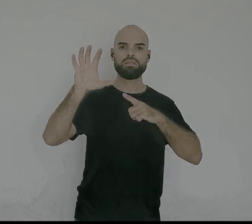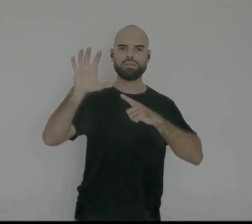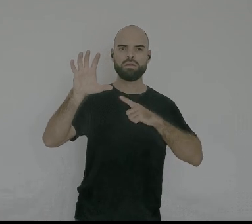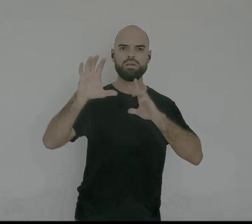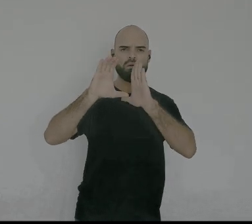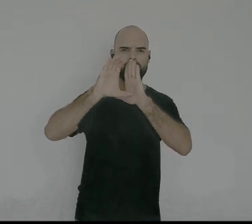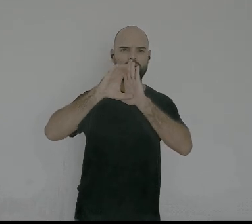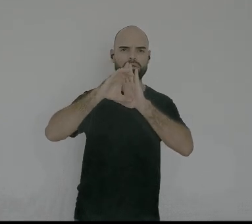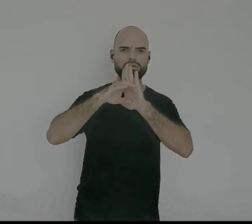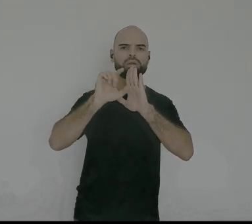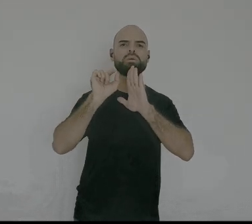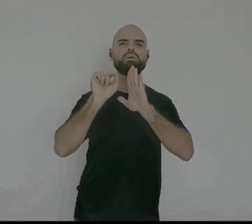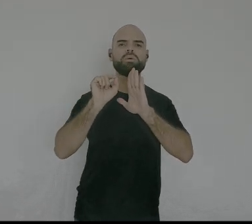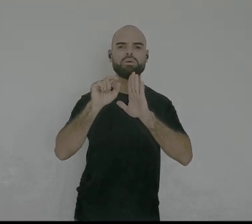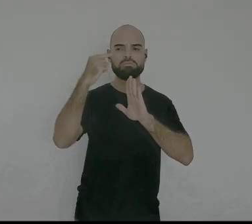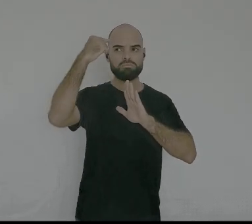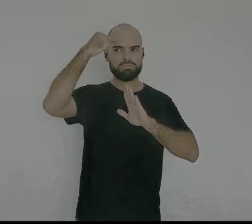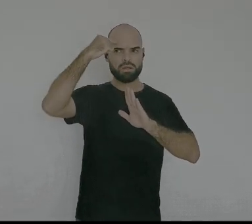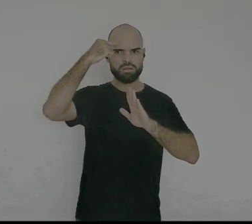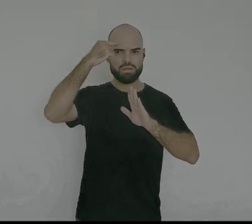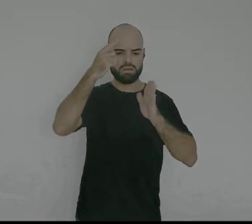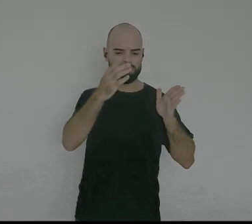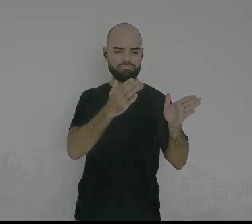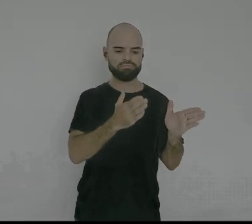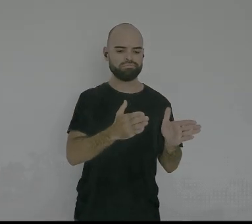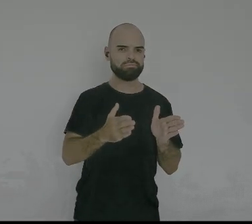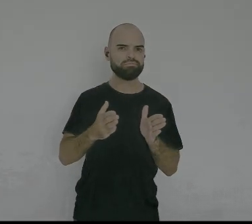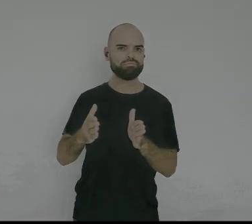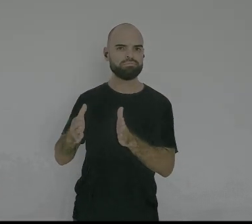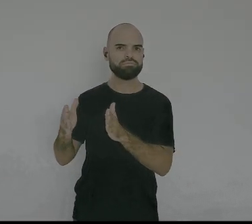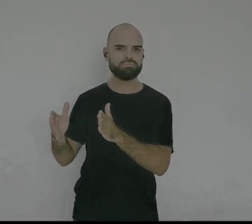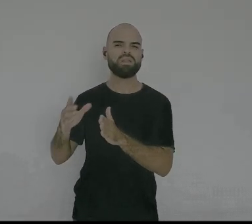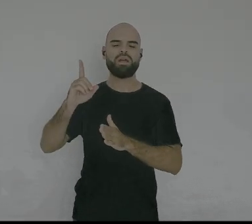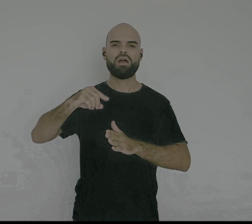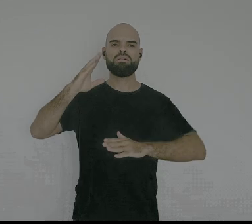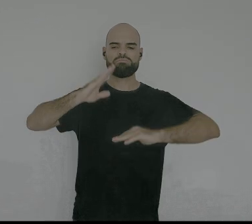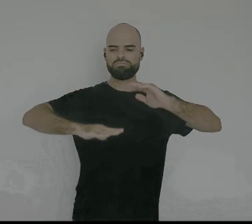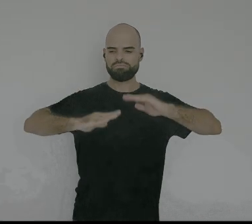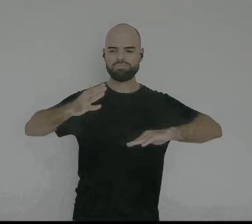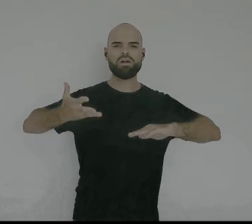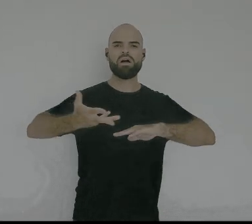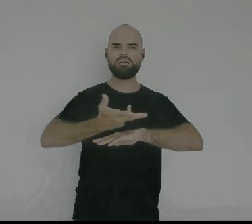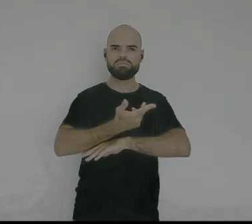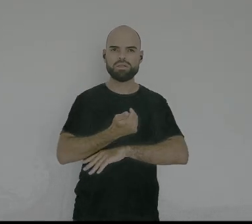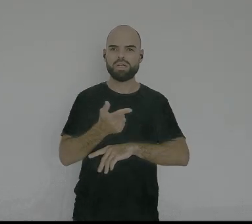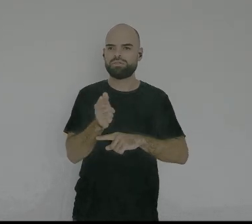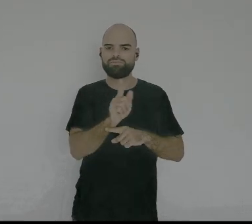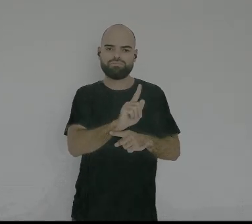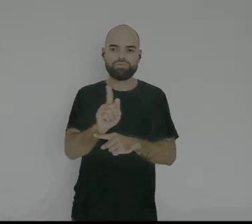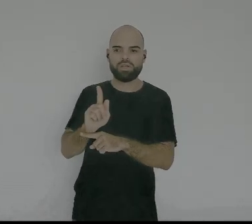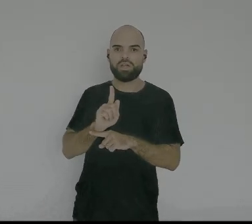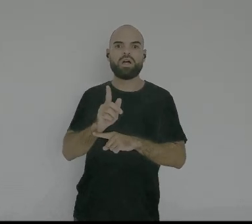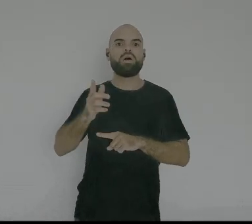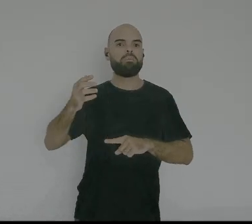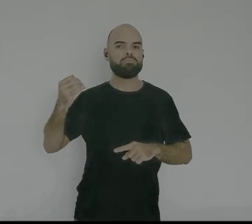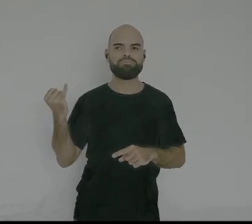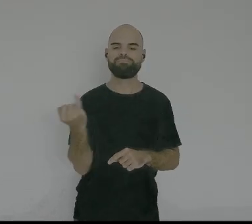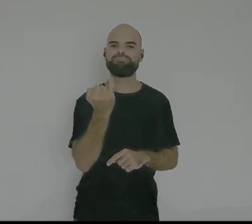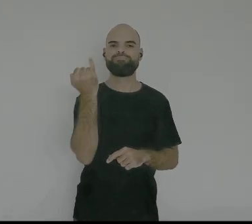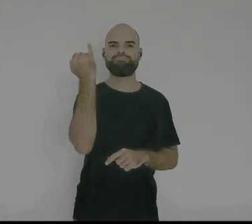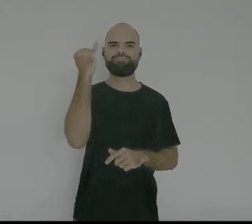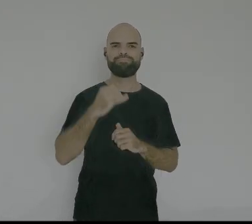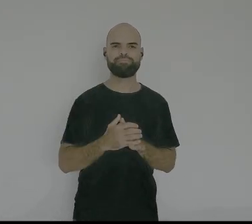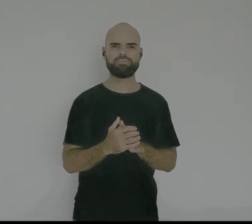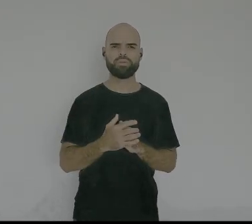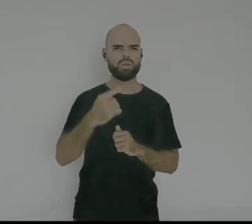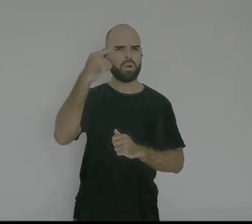pressupõem como fundamento um pensamento sistêmico, que é uma habilidade gerencial